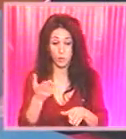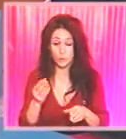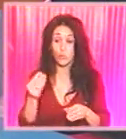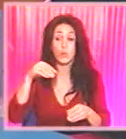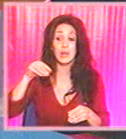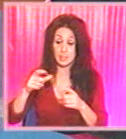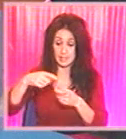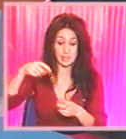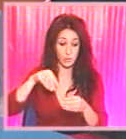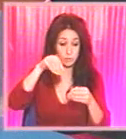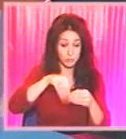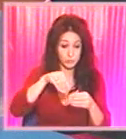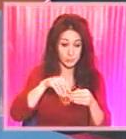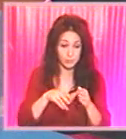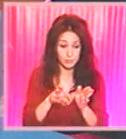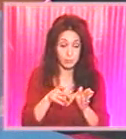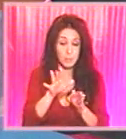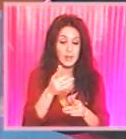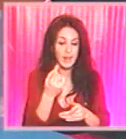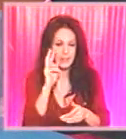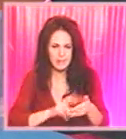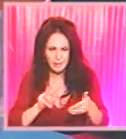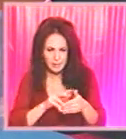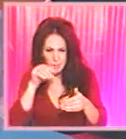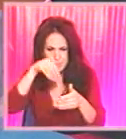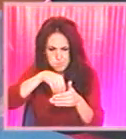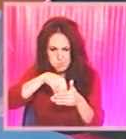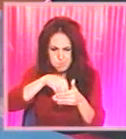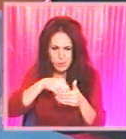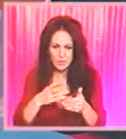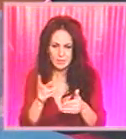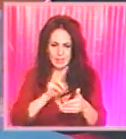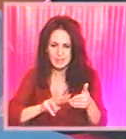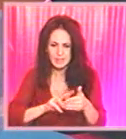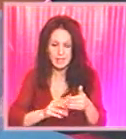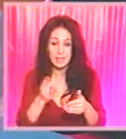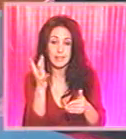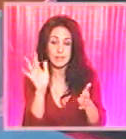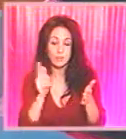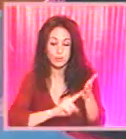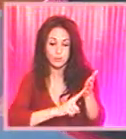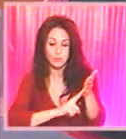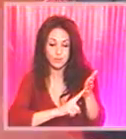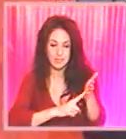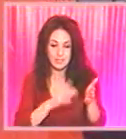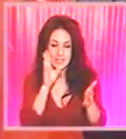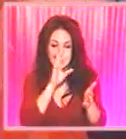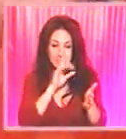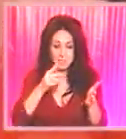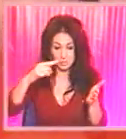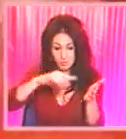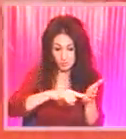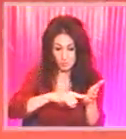encostar o cartão, mas a diferença é que tem um leitor inserido que lê as nossas impressões digitais, no nosso dedo, onde?